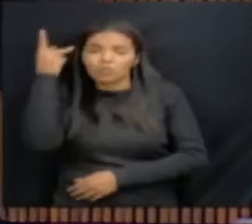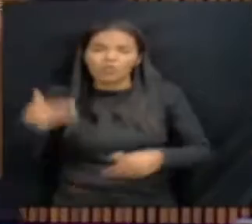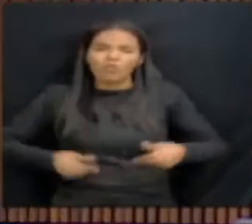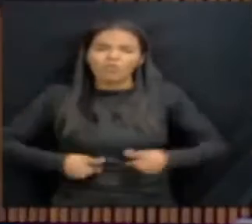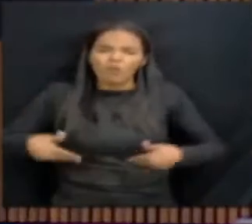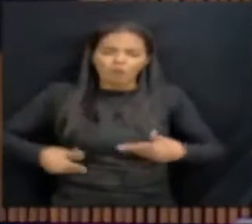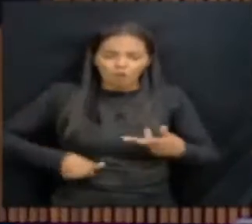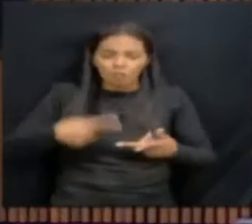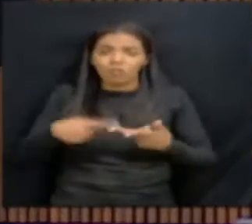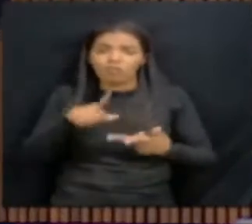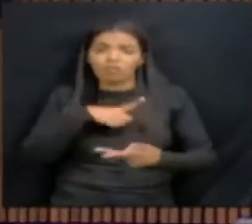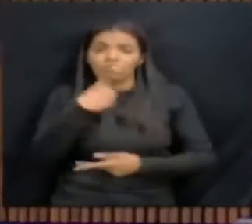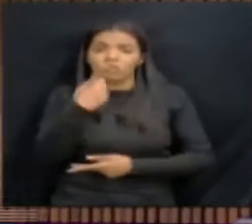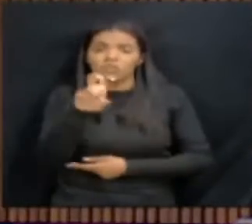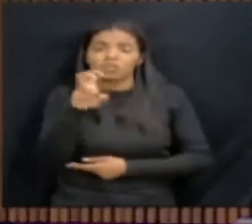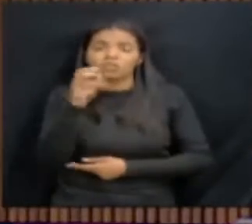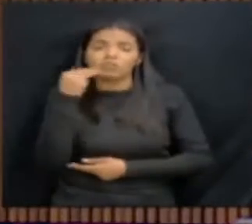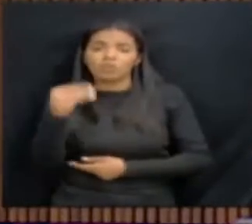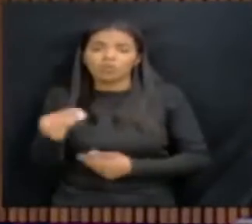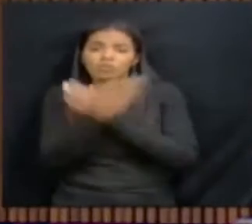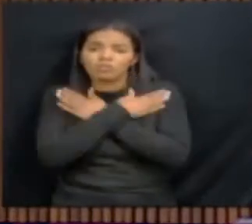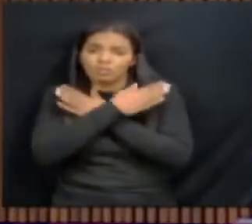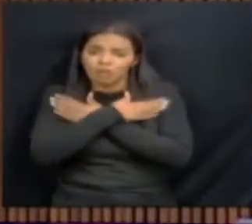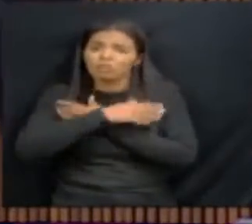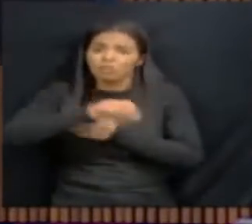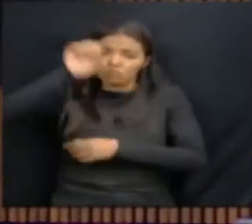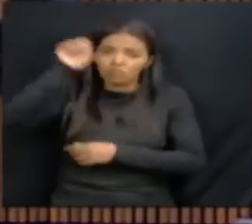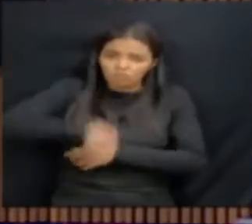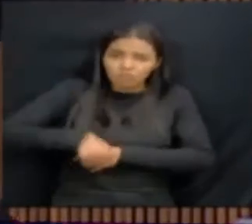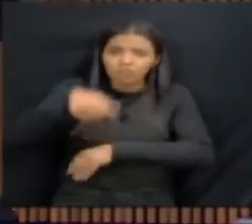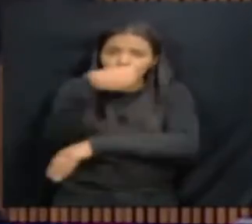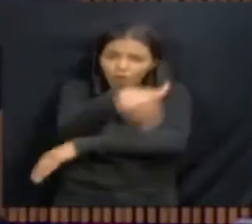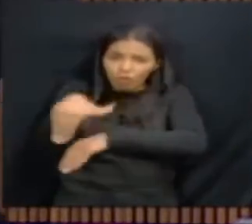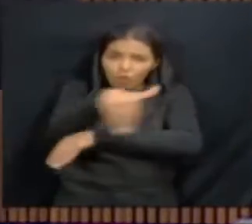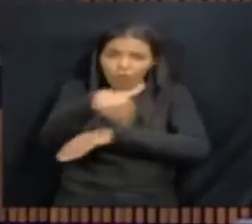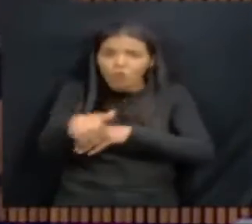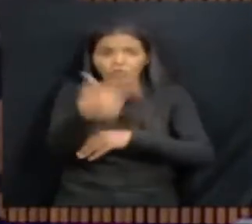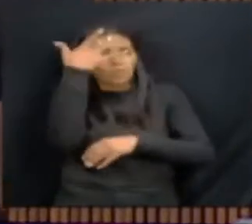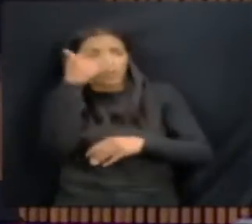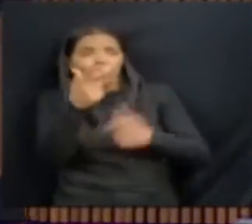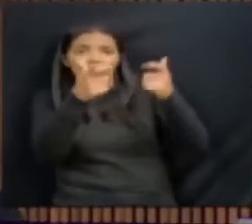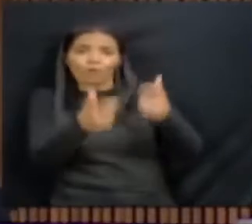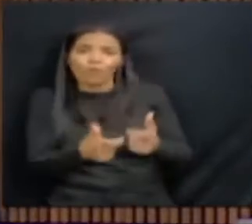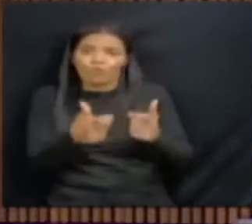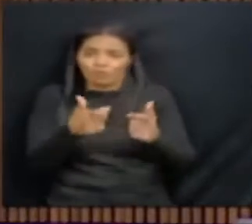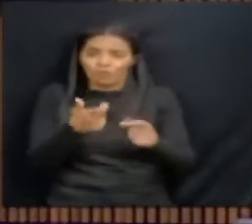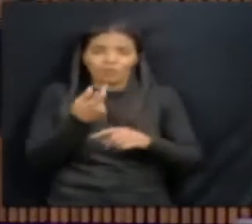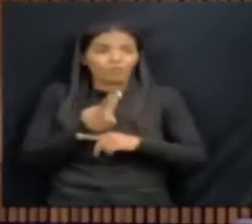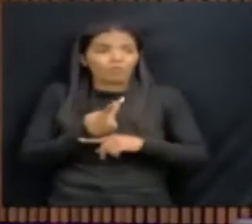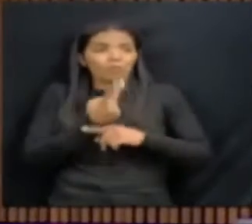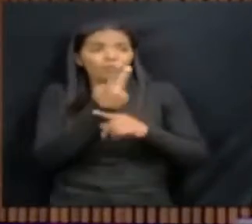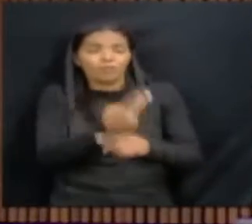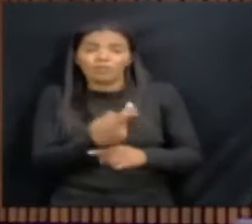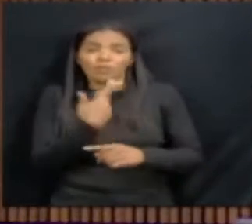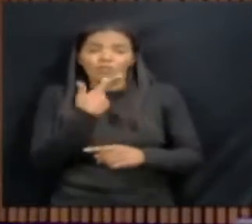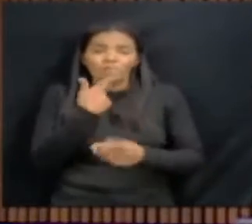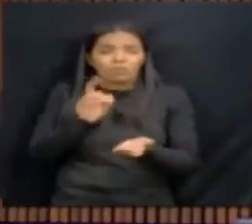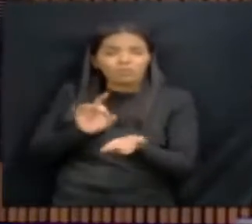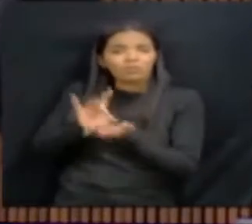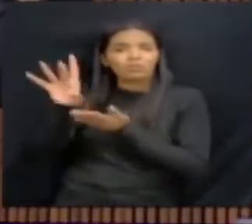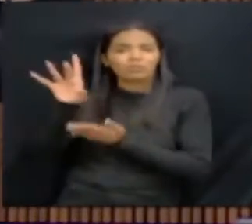milhões de desempregados, infelizmente estão na rua mesmo. Estão na rua, inclusive, para pedir fora para o atual